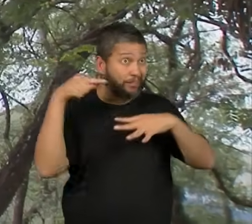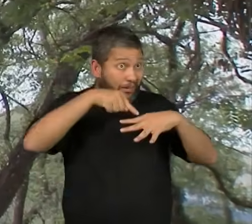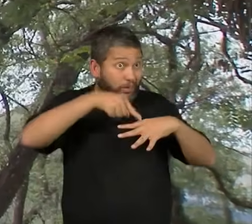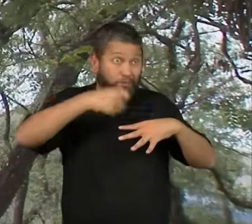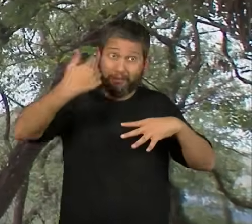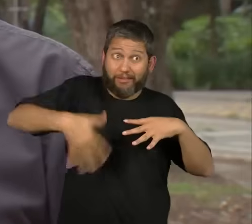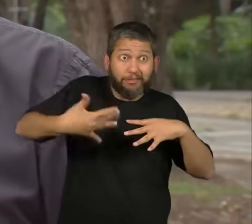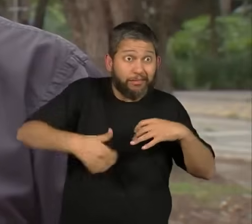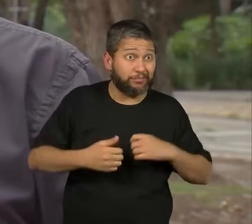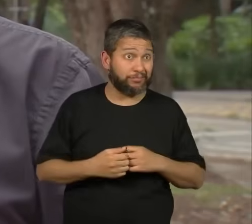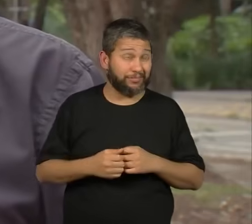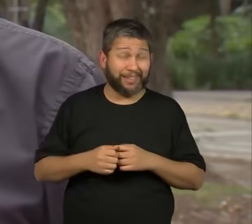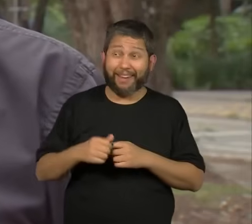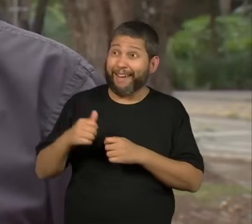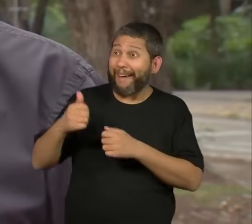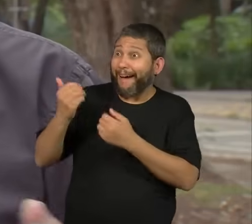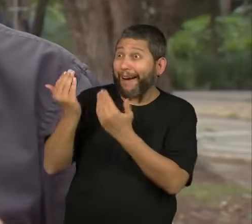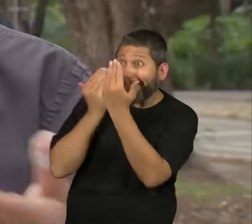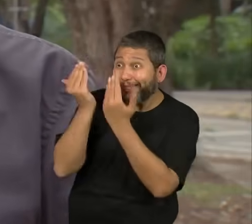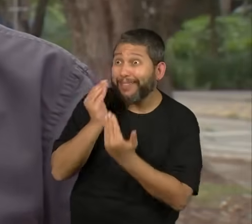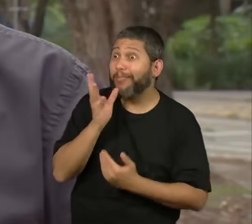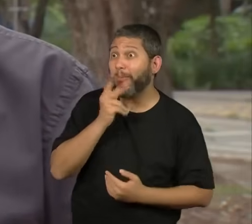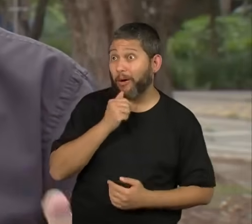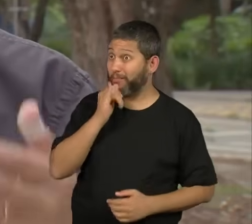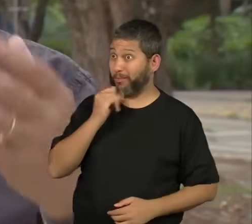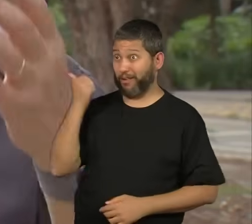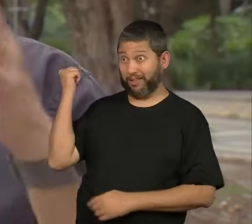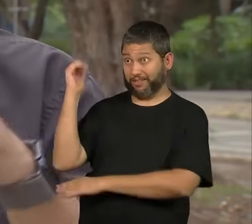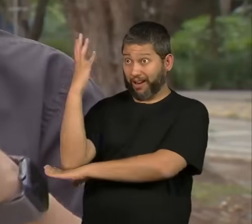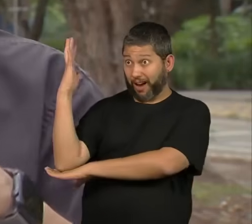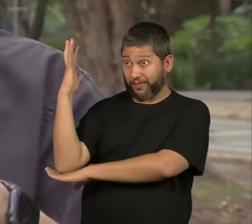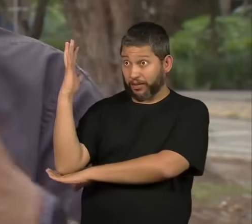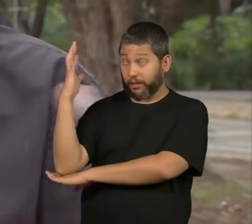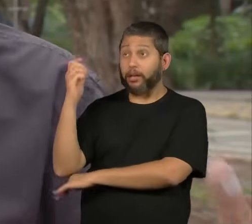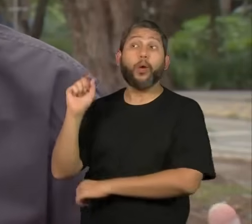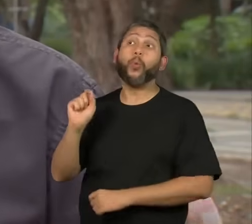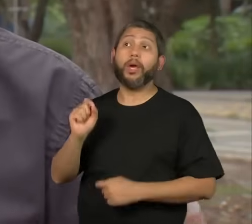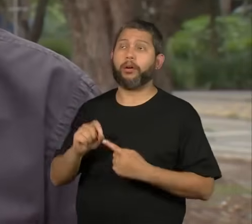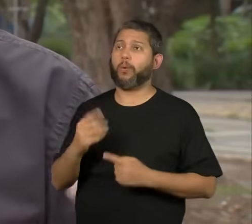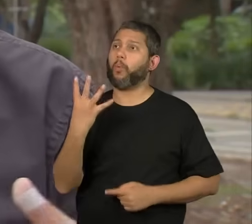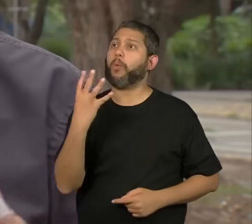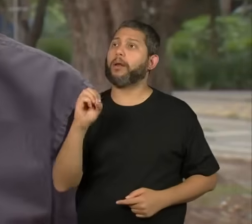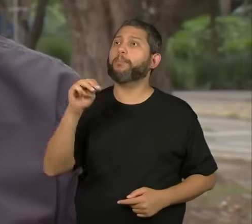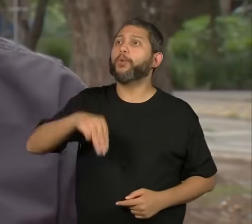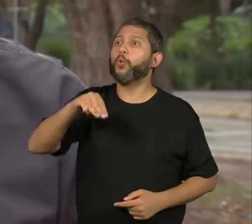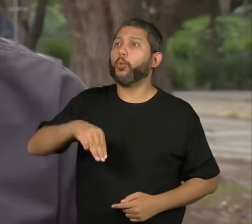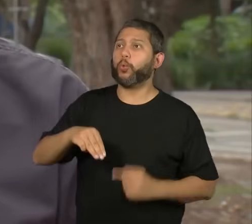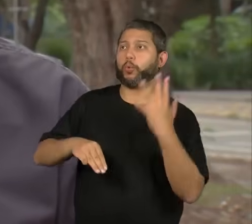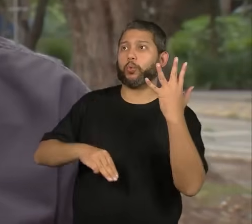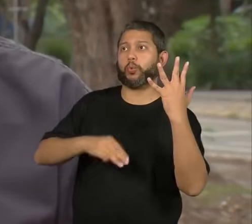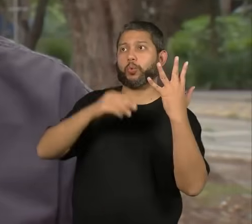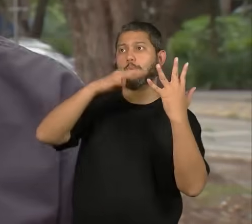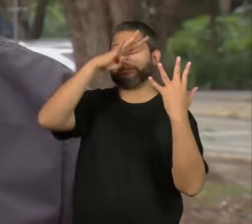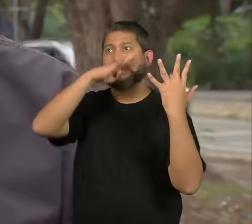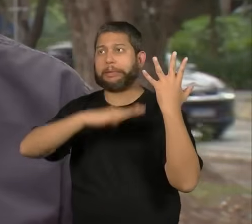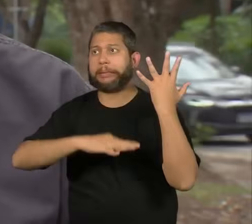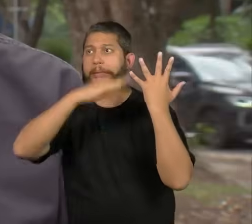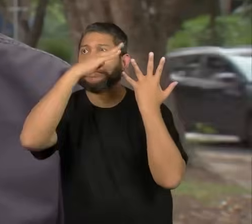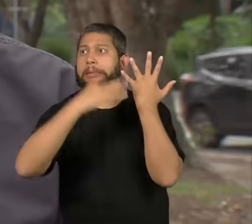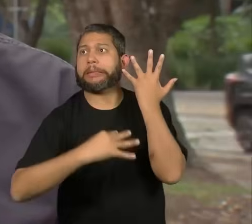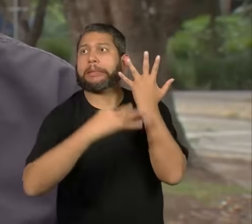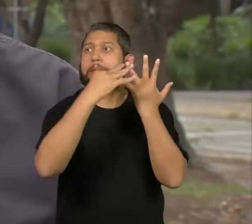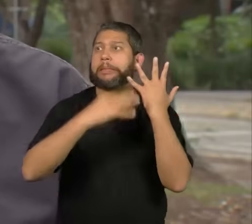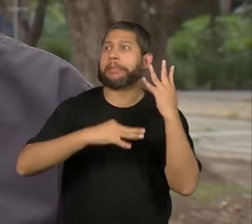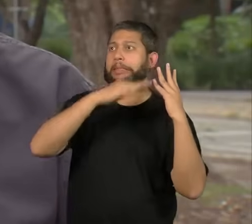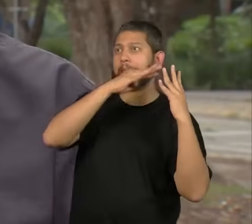leva tempo, essa árvore que está aqui atrás foi escaneada por nós, leva 40 minutos para escanear e depois leva